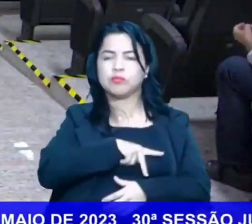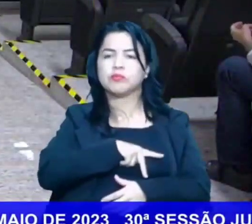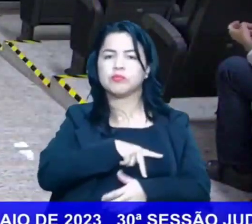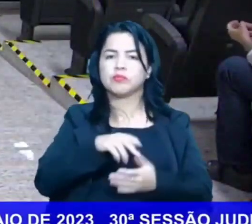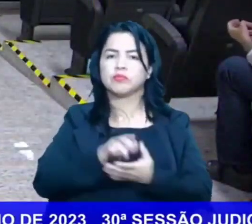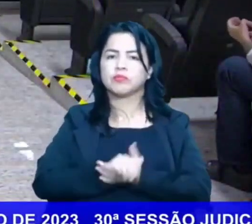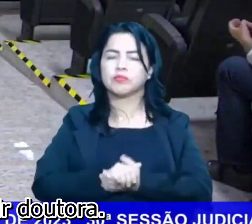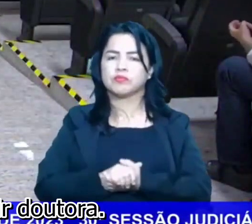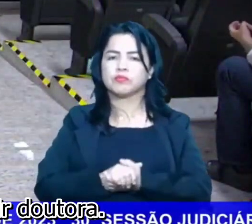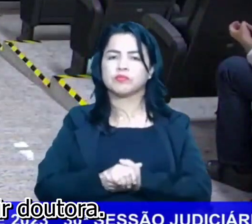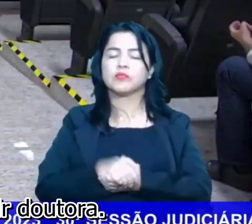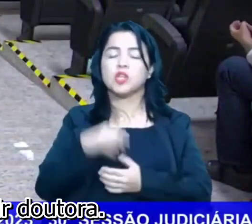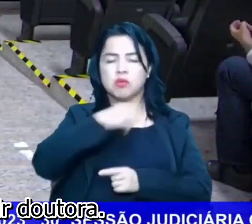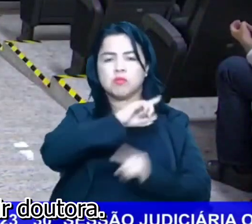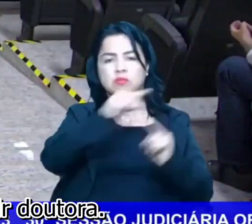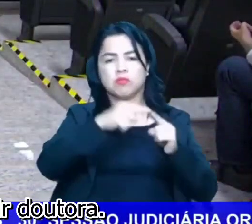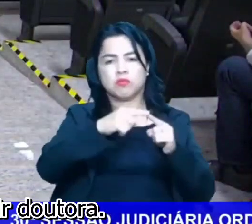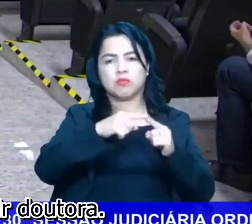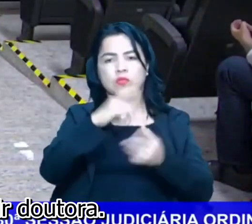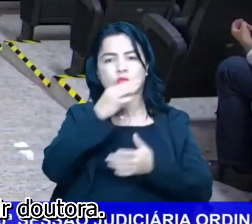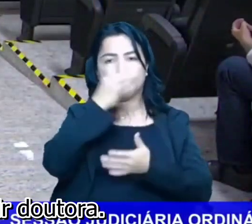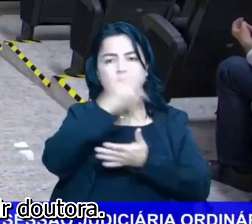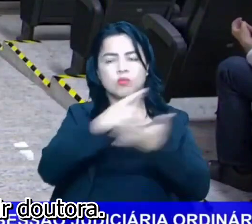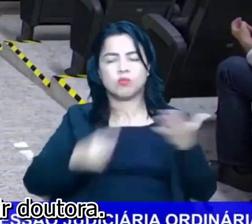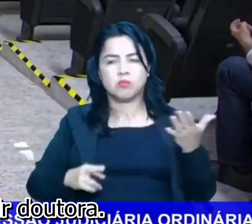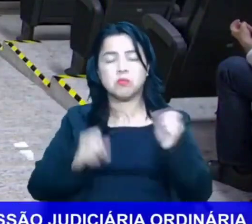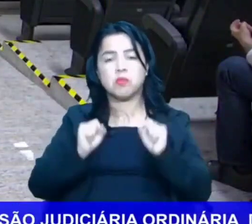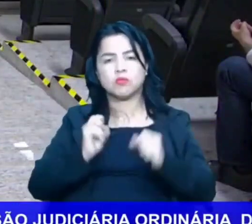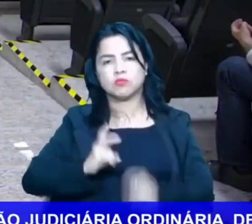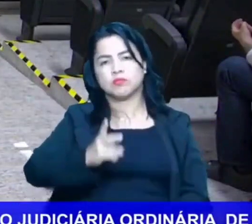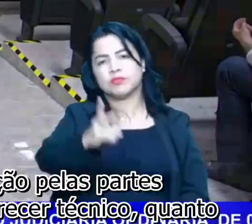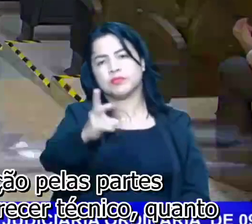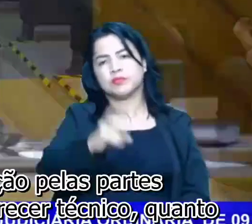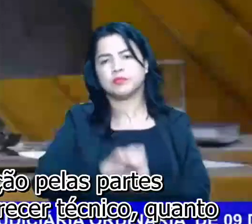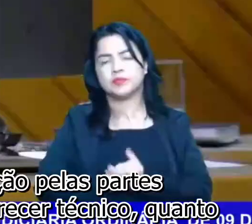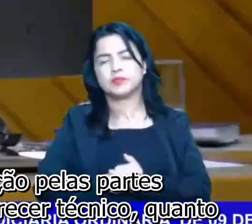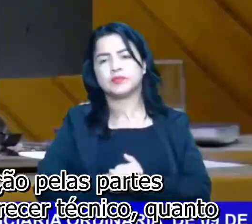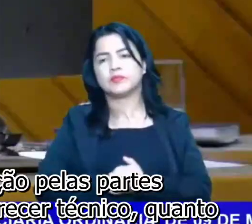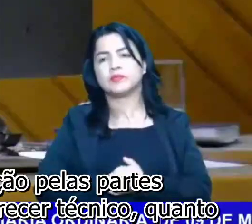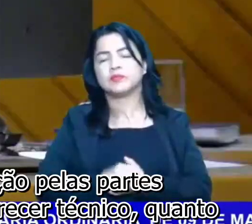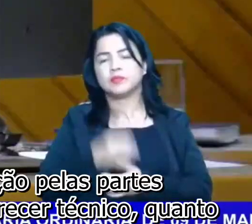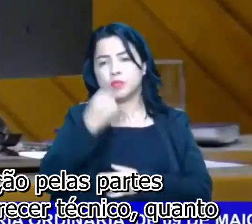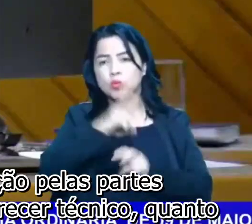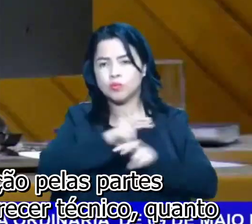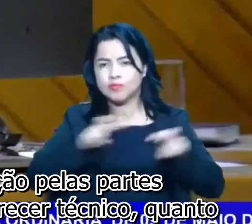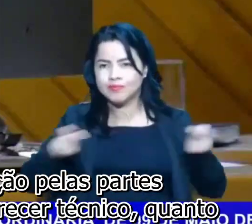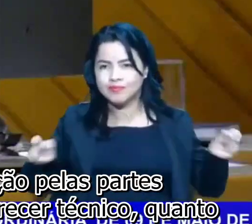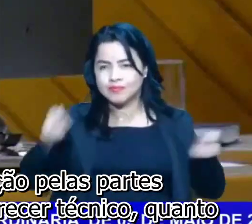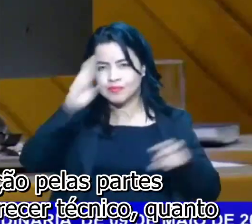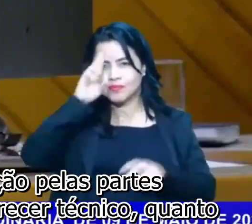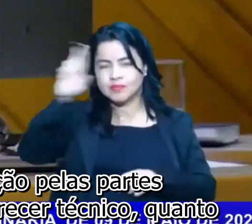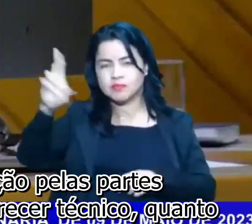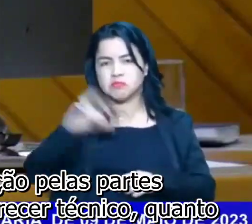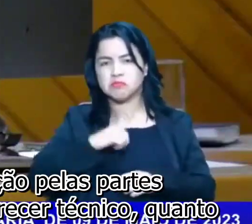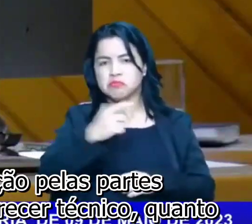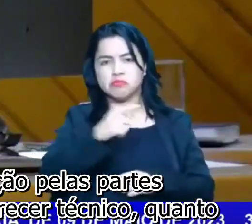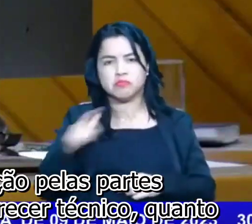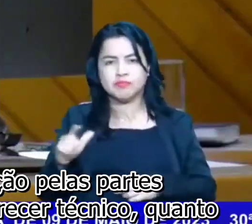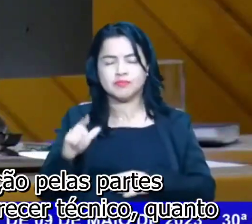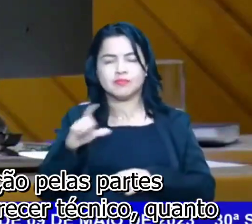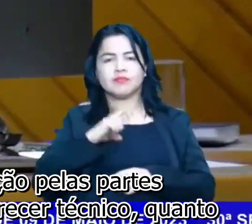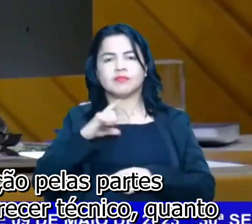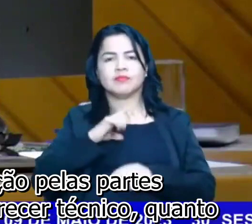Plenário. Reitero os pareceres. Reiterado, pode prosseguir, doutora. Bom, excelências, aqui não existe qualquer impugnação pelas